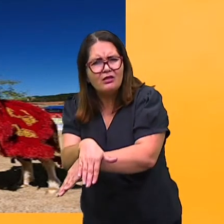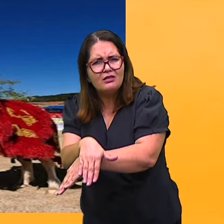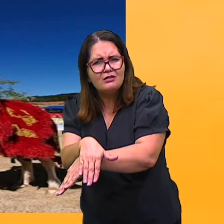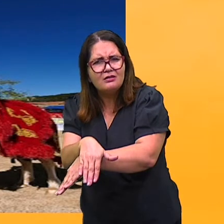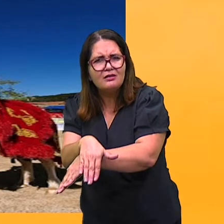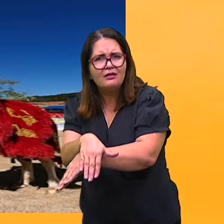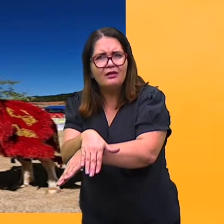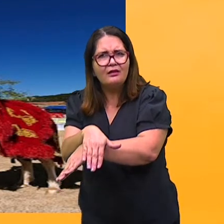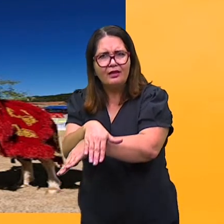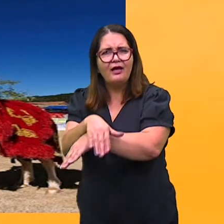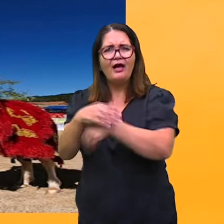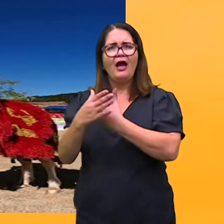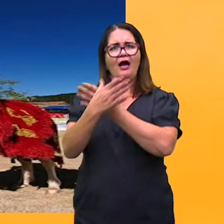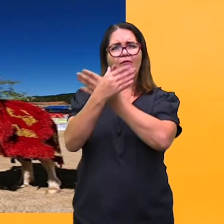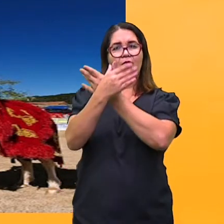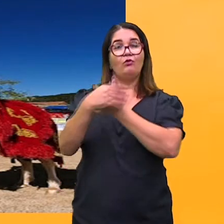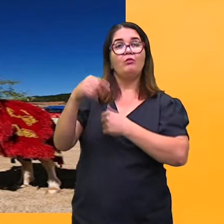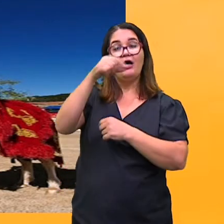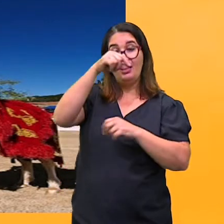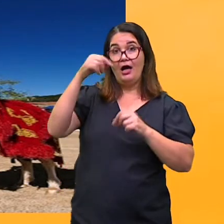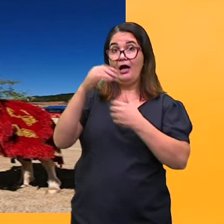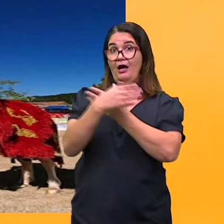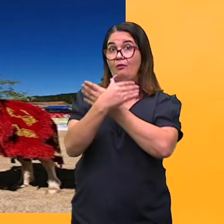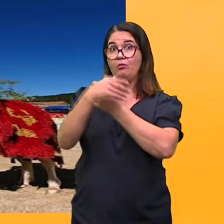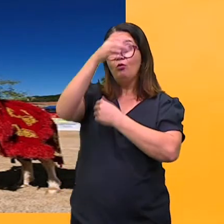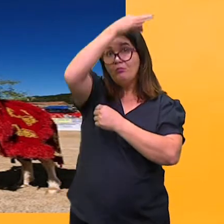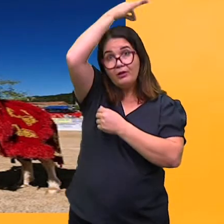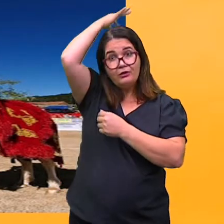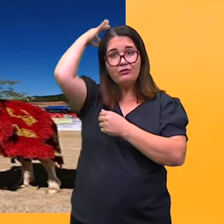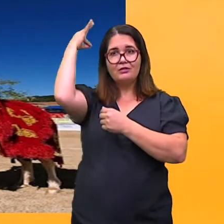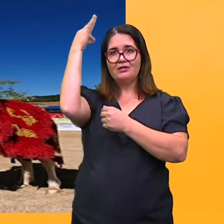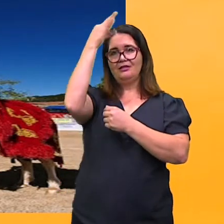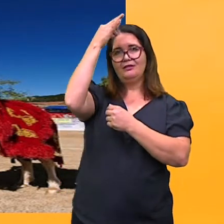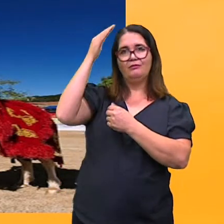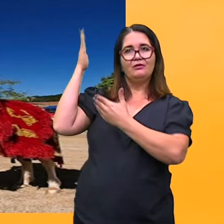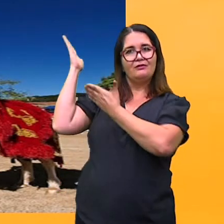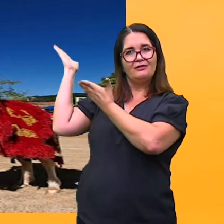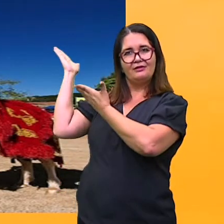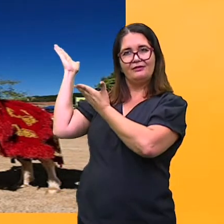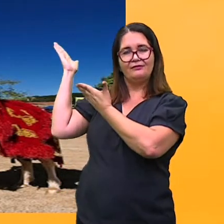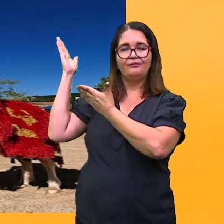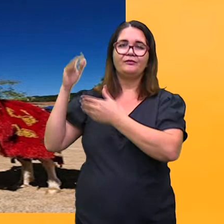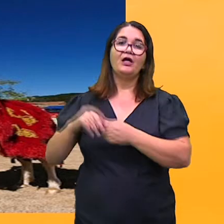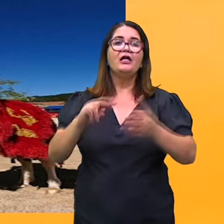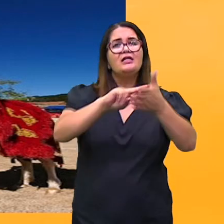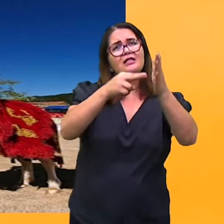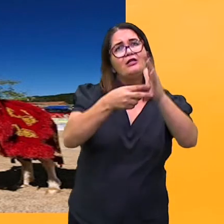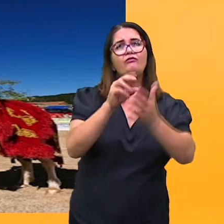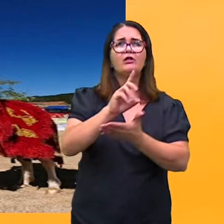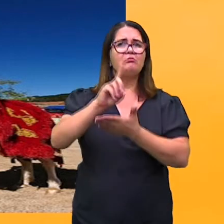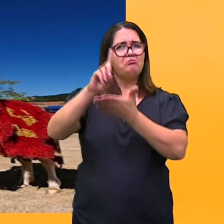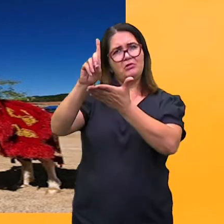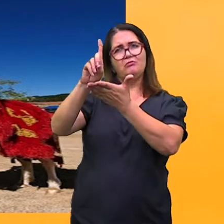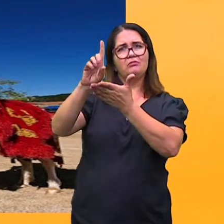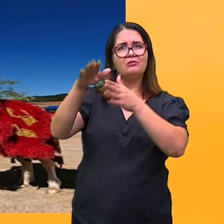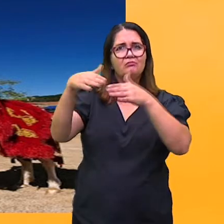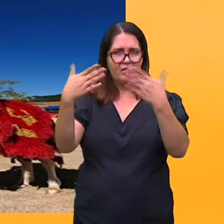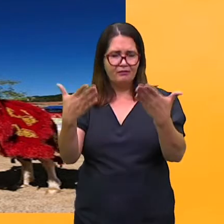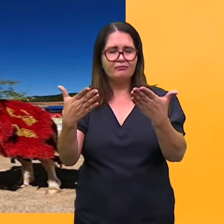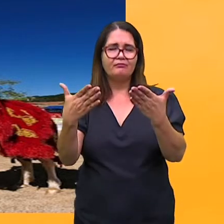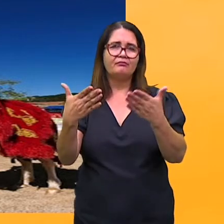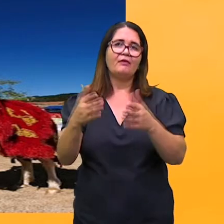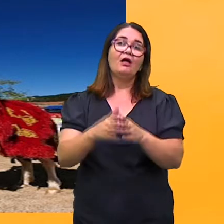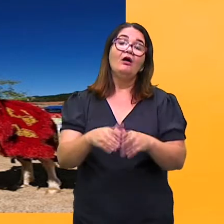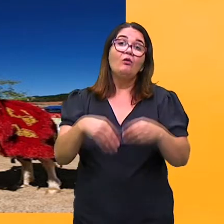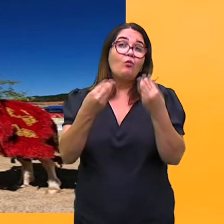ao divino, né? Que é uma festa religiosa. Os grupos folclóricos formam blocos à frente com mascarados que se